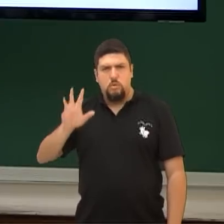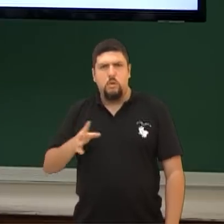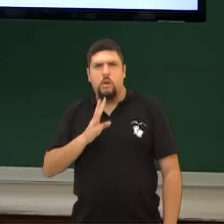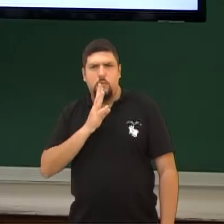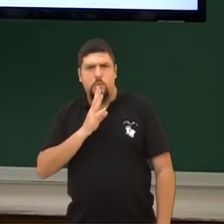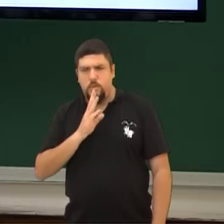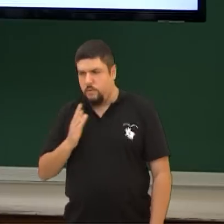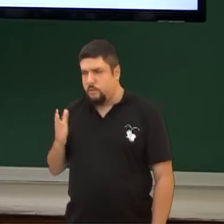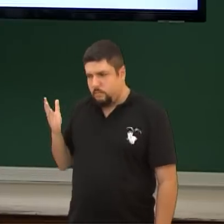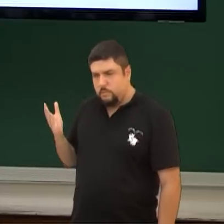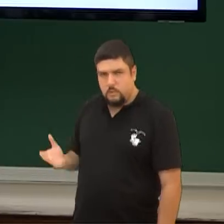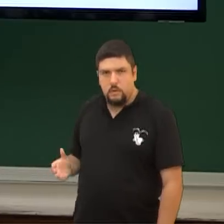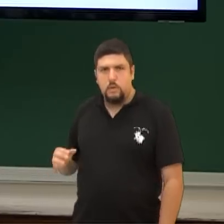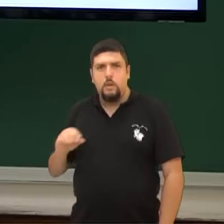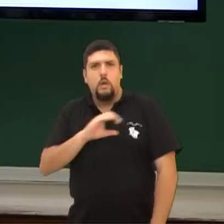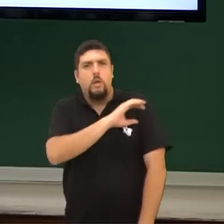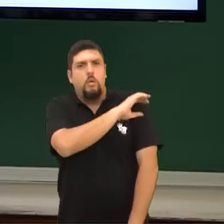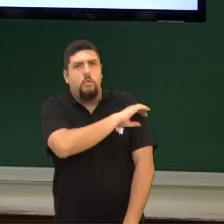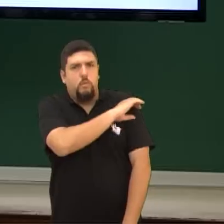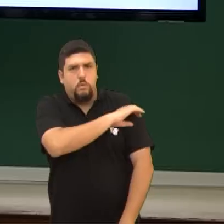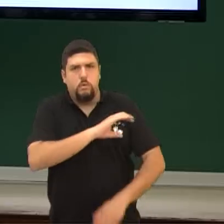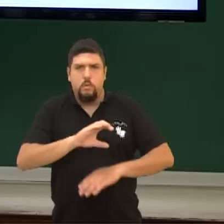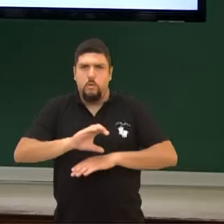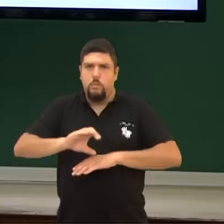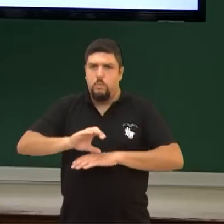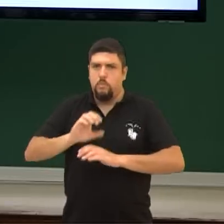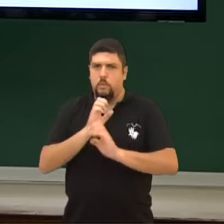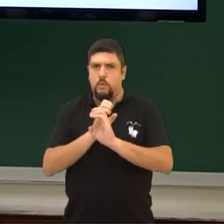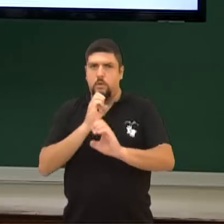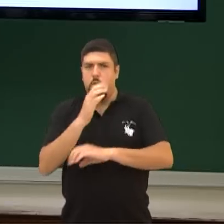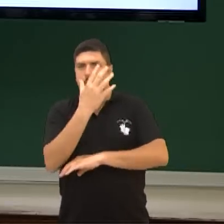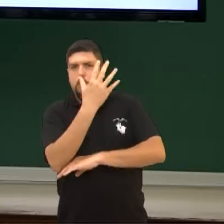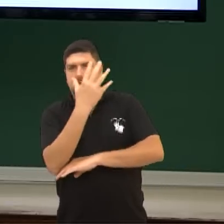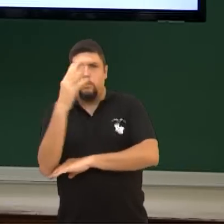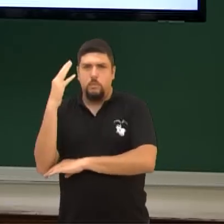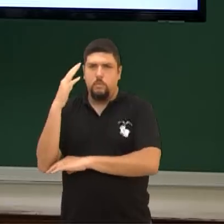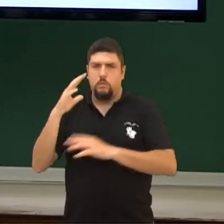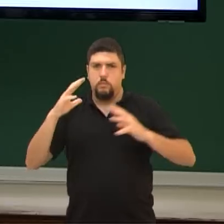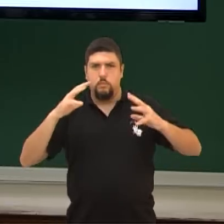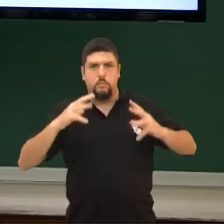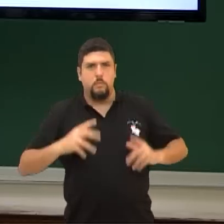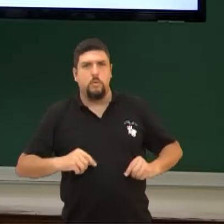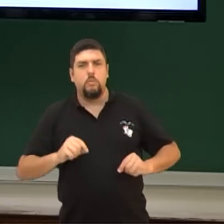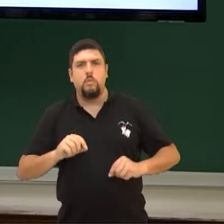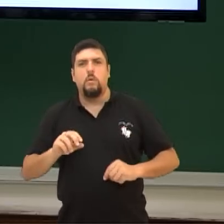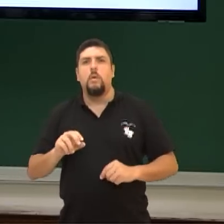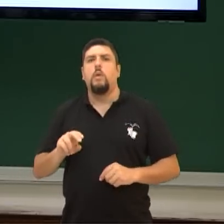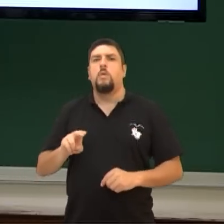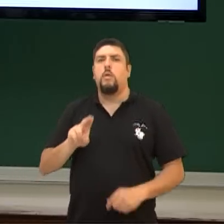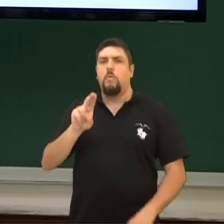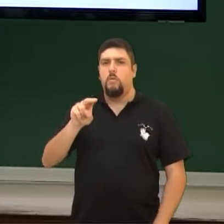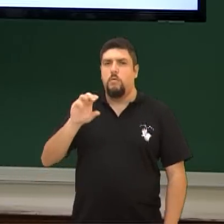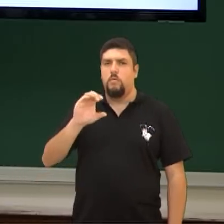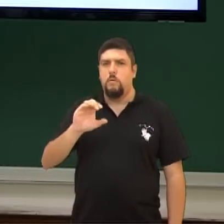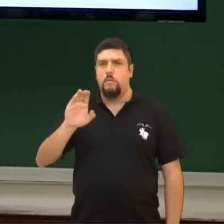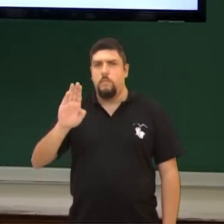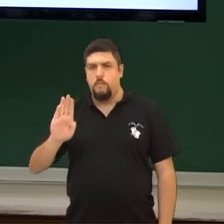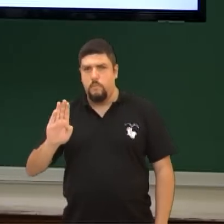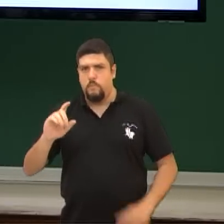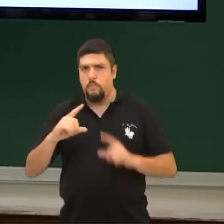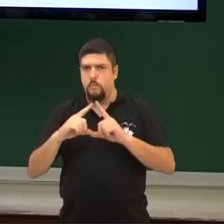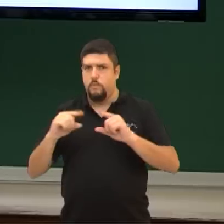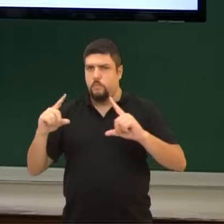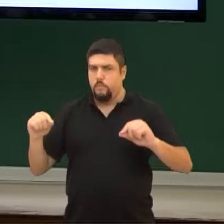ele é coordenador do curso de Engenharia Ambiental e Sanitária da Universidade Católica